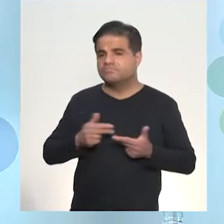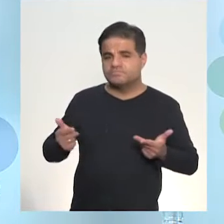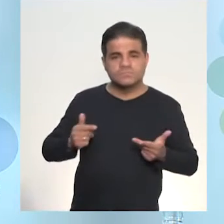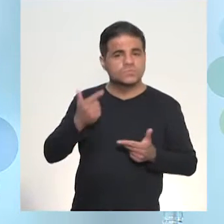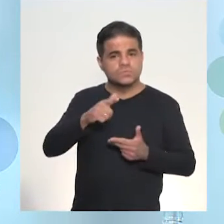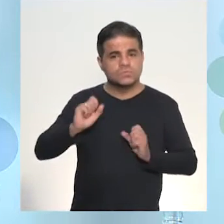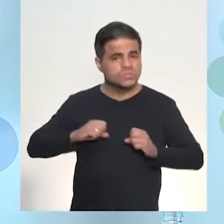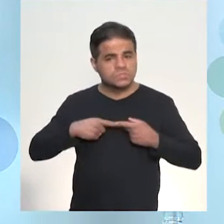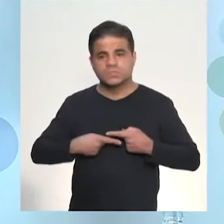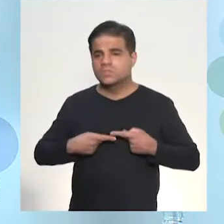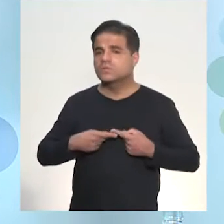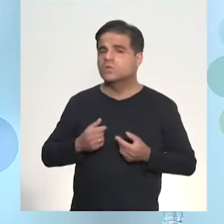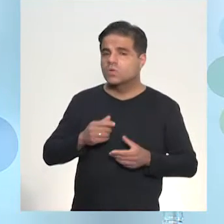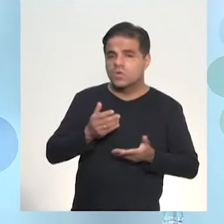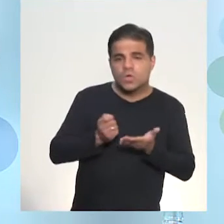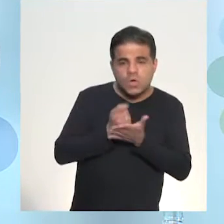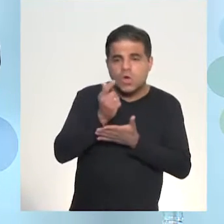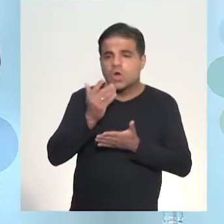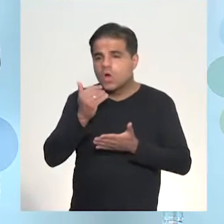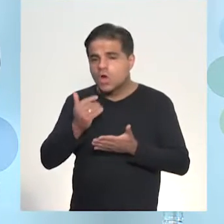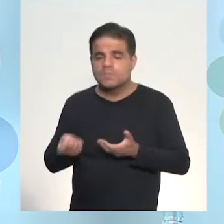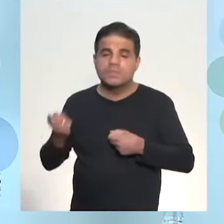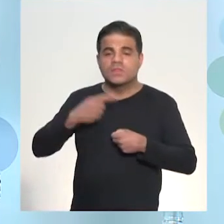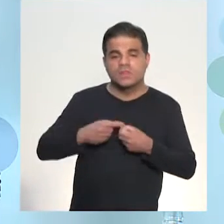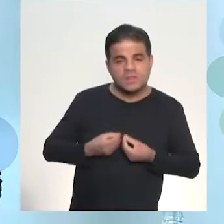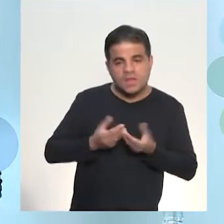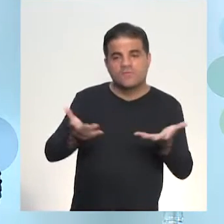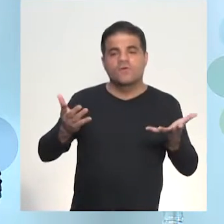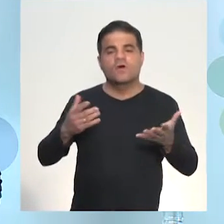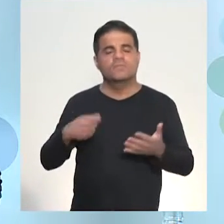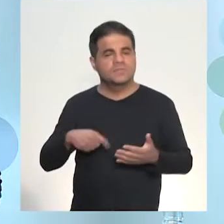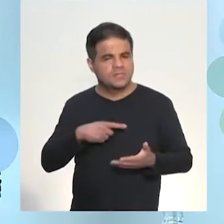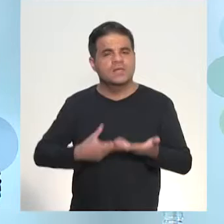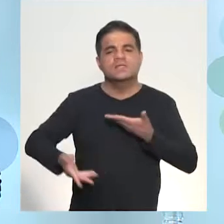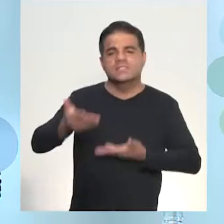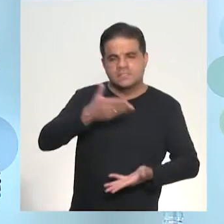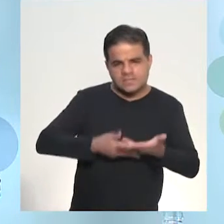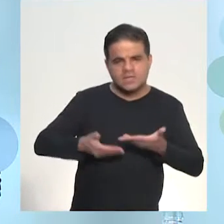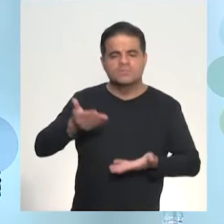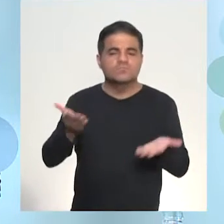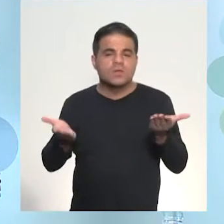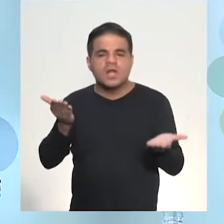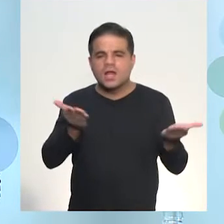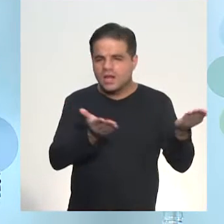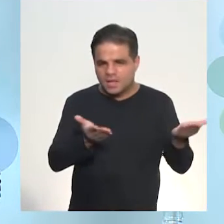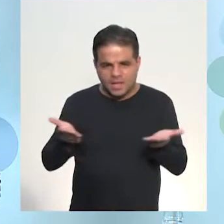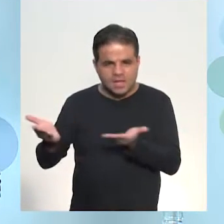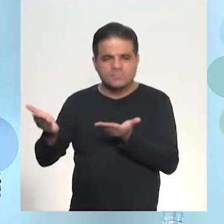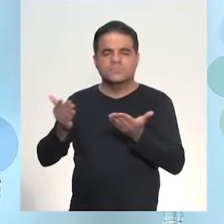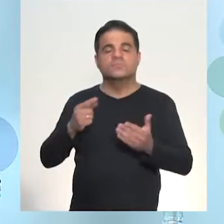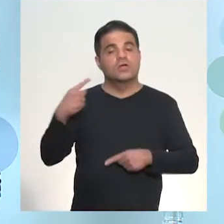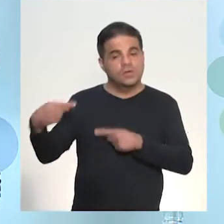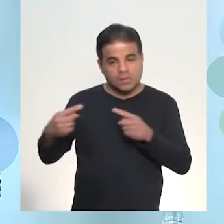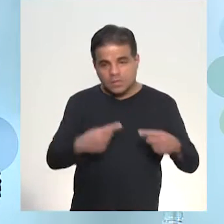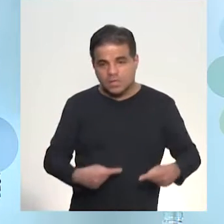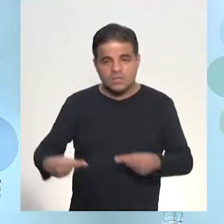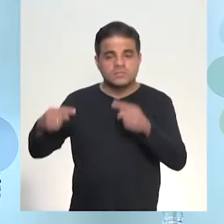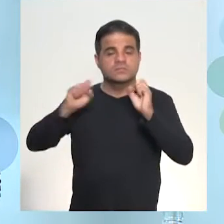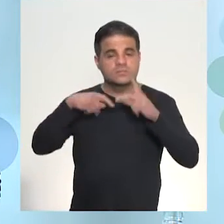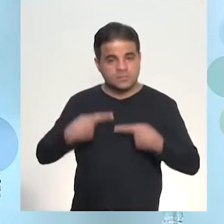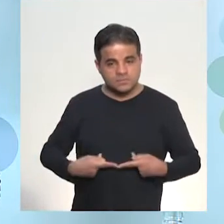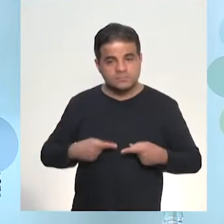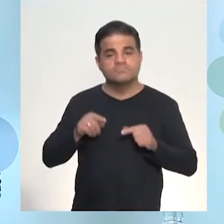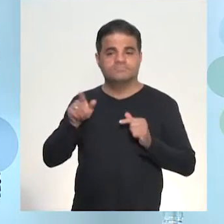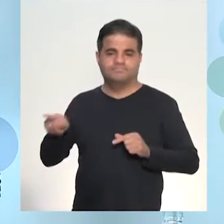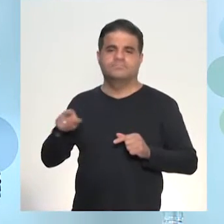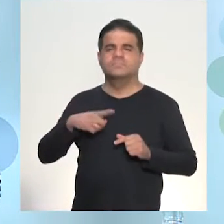outros seres vivos, todos eles consomem e devolvem para a natureza, né? Porque tem que haver esse equilíbrio, né? Já aí a gente está discutindo essa questão do ser humano, porque o ser